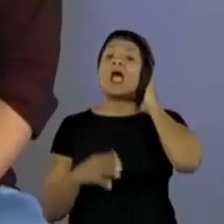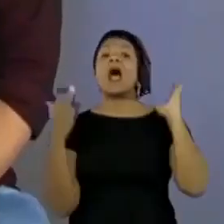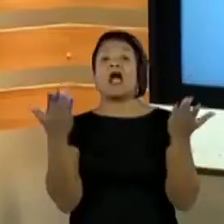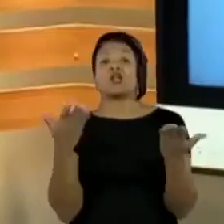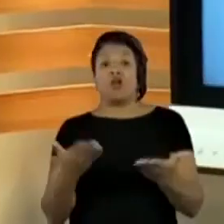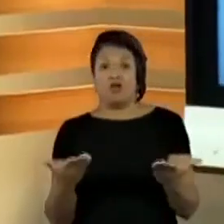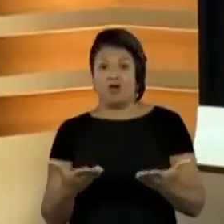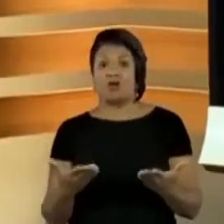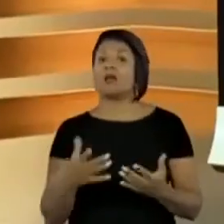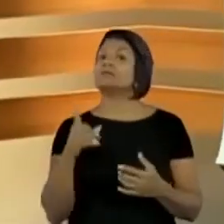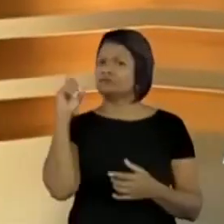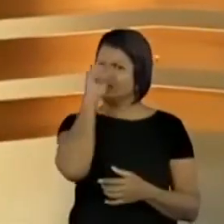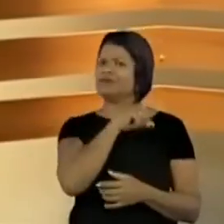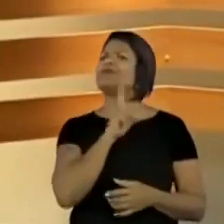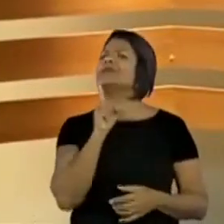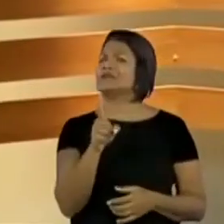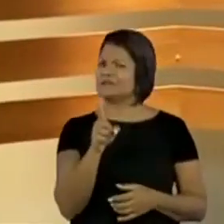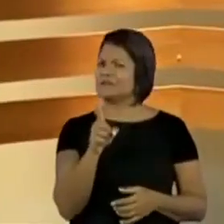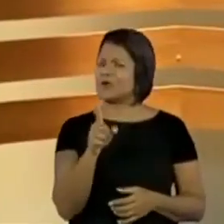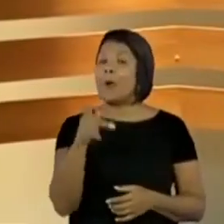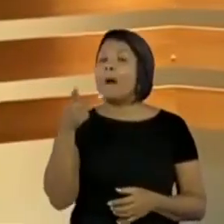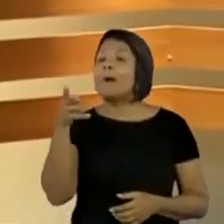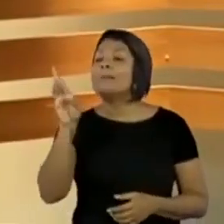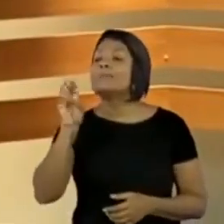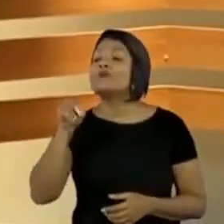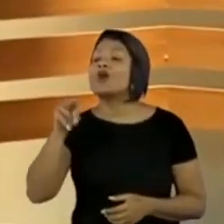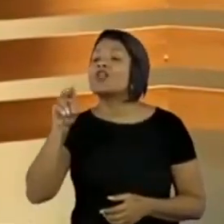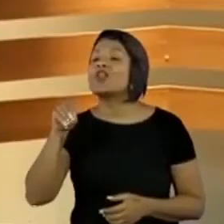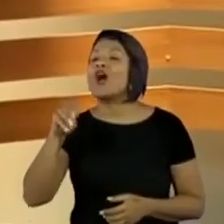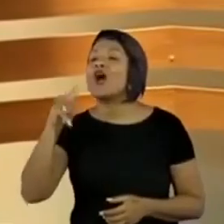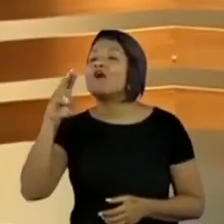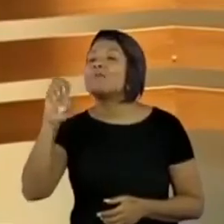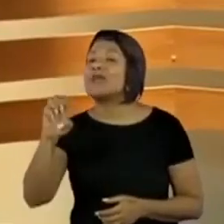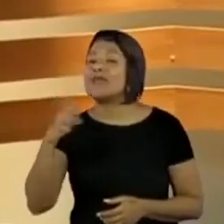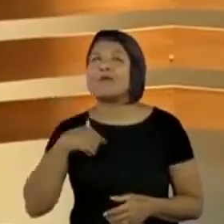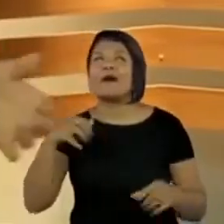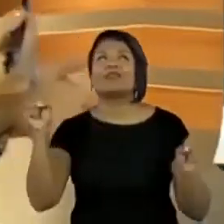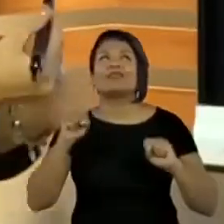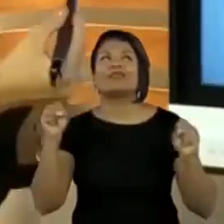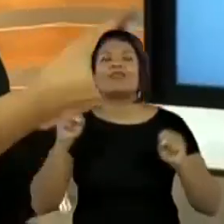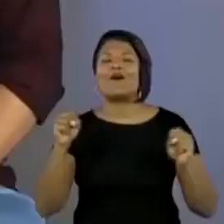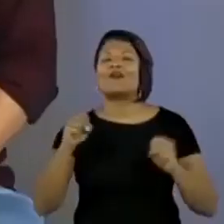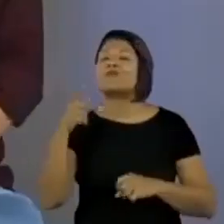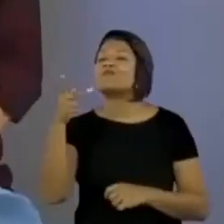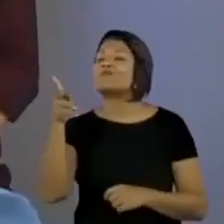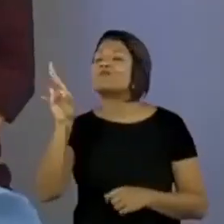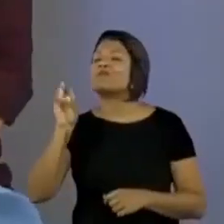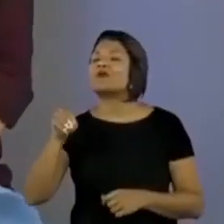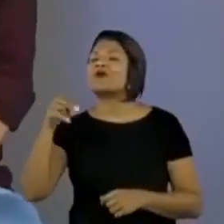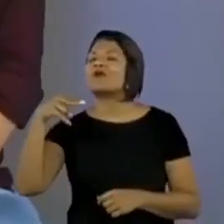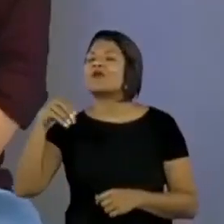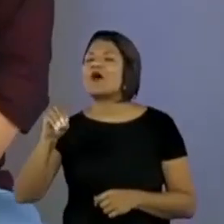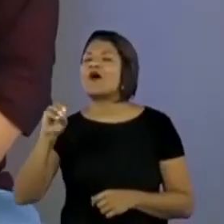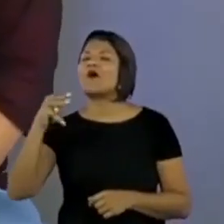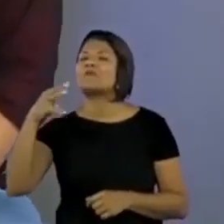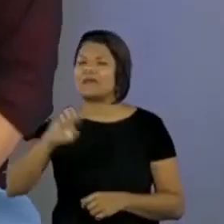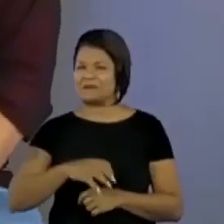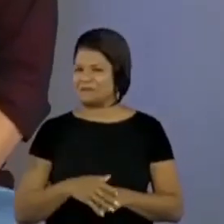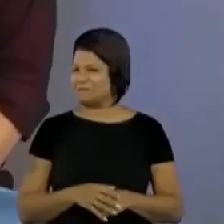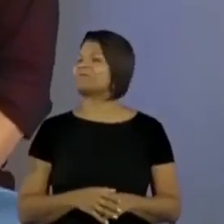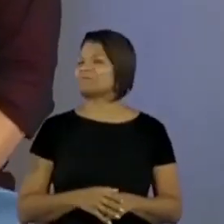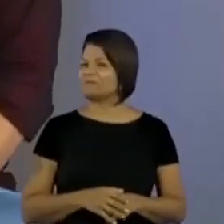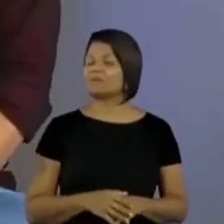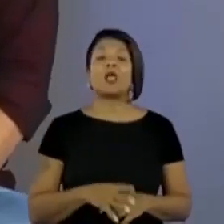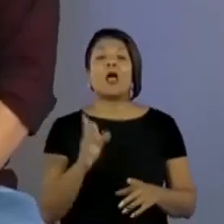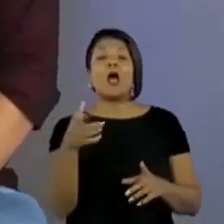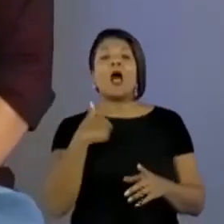Agora, esse aqui é difícil. Agora eu vou trazer um pronome para vocês. Eu adoro trabalhar pronome. Aqui, professora, a Laís, ela perguntou o que é um narrador, que